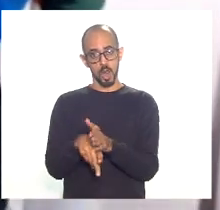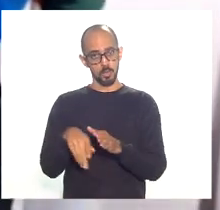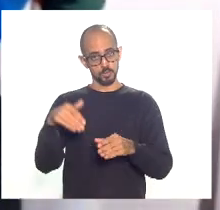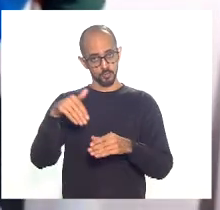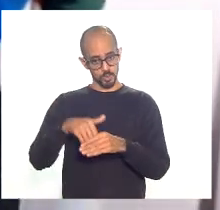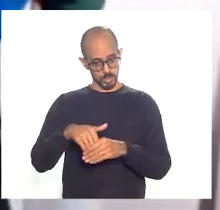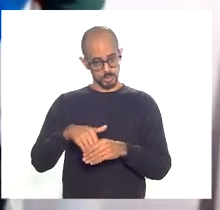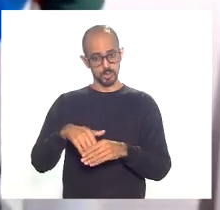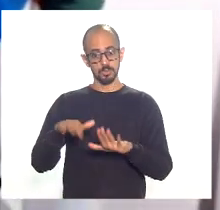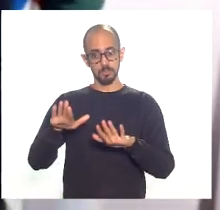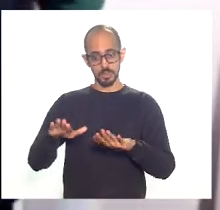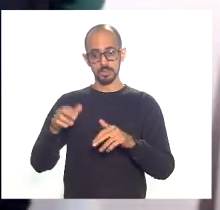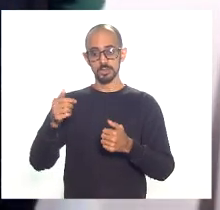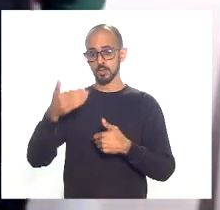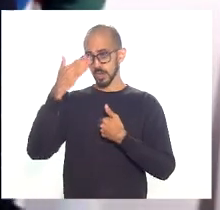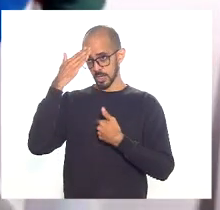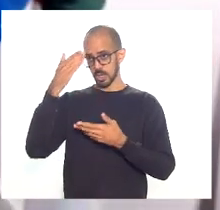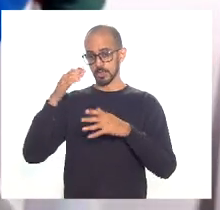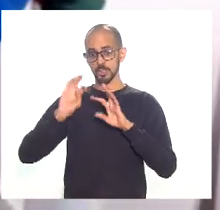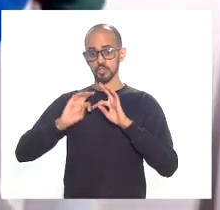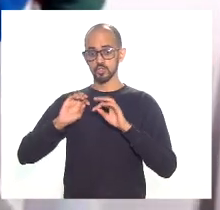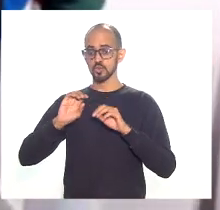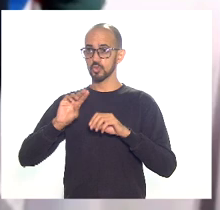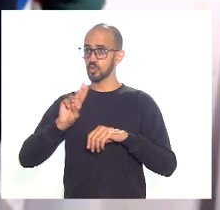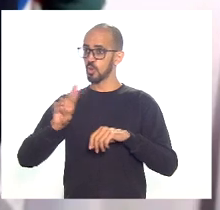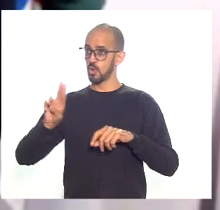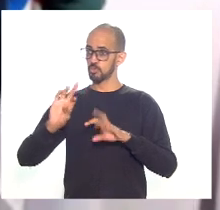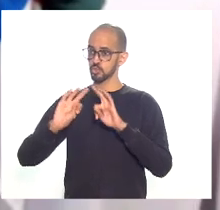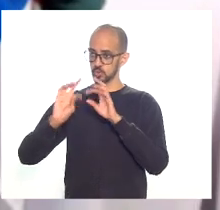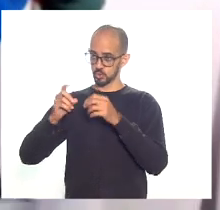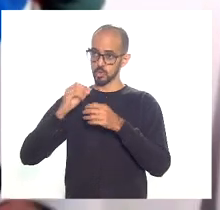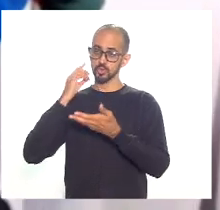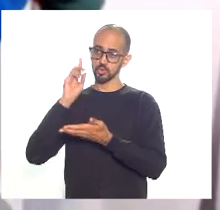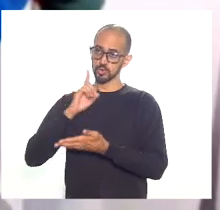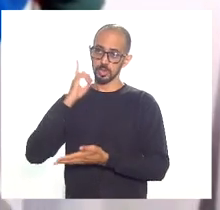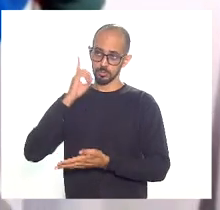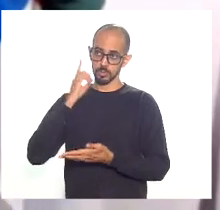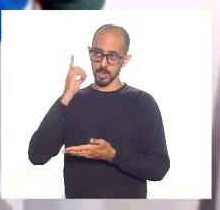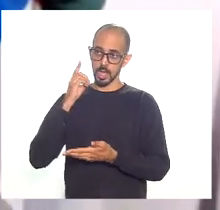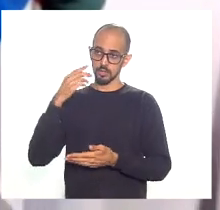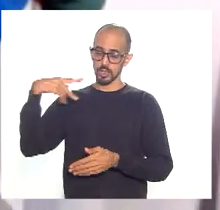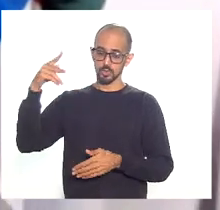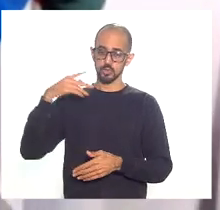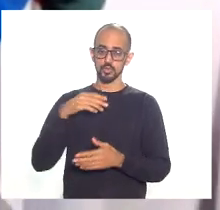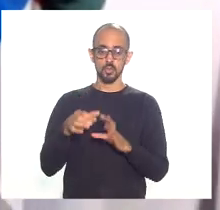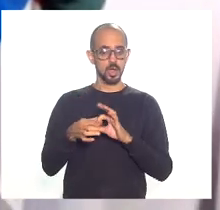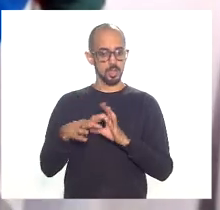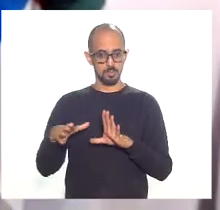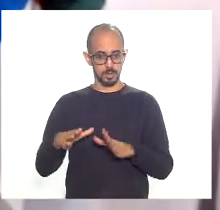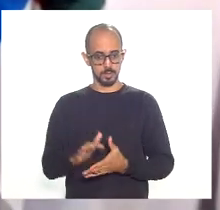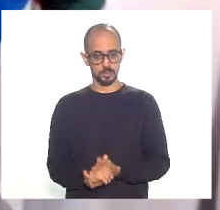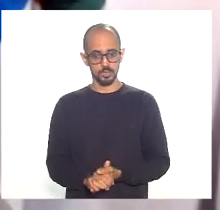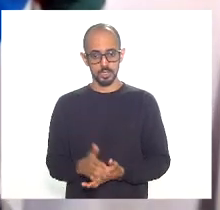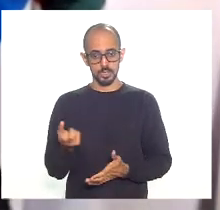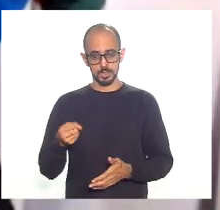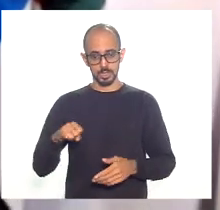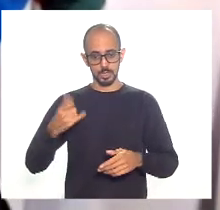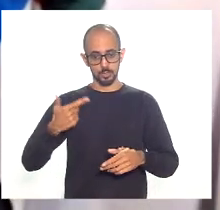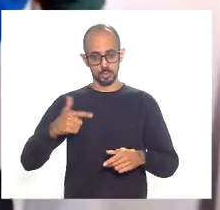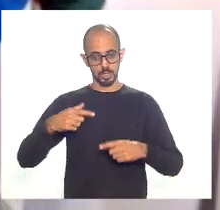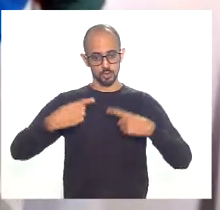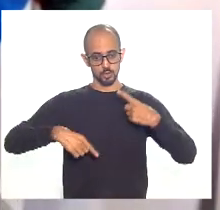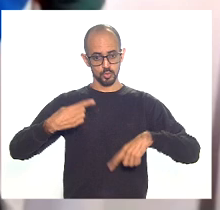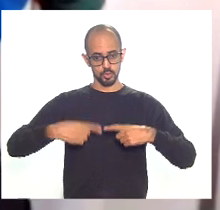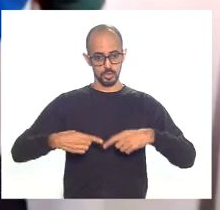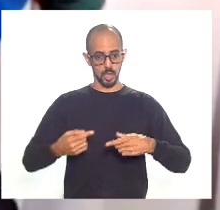de antemão agradeço, em nome de todos os deputados, a disponibilidade de Vossa Excelência. Não havendo mais quem queira discutir, encerrada a discussão,